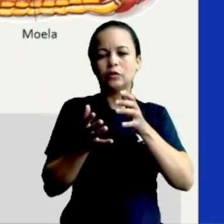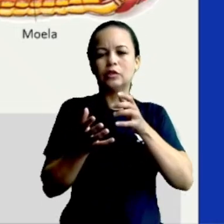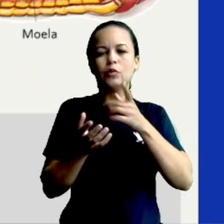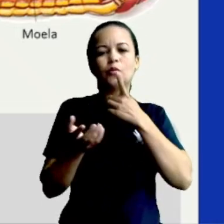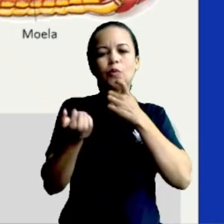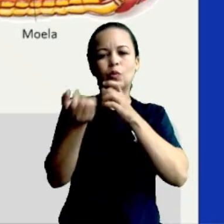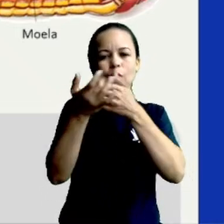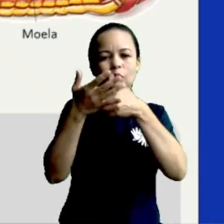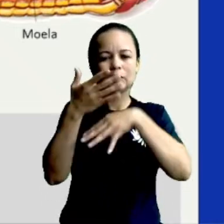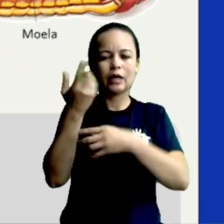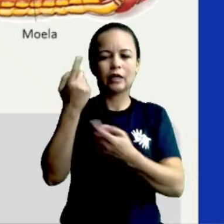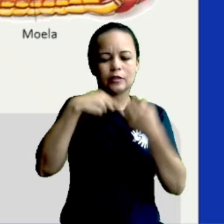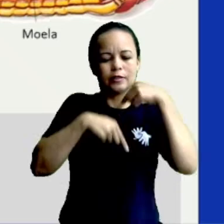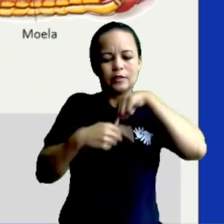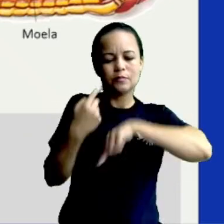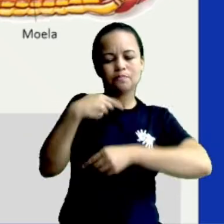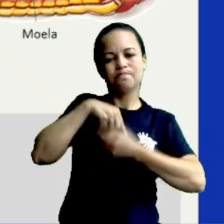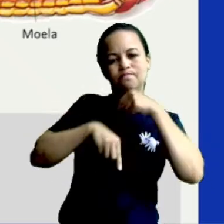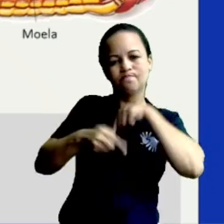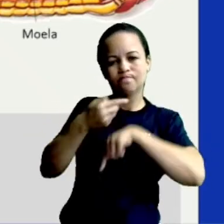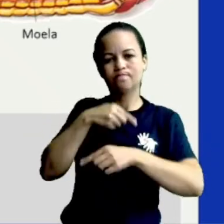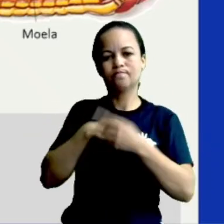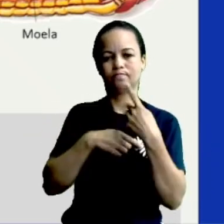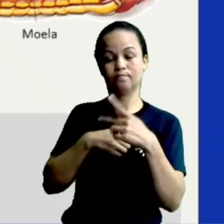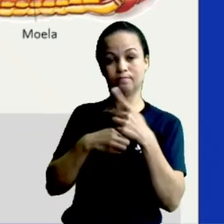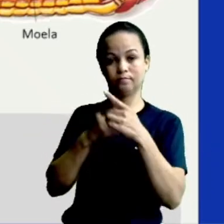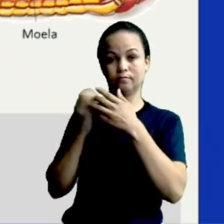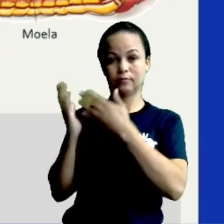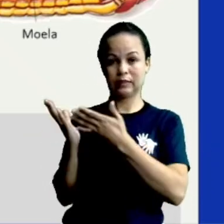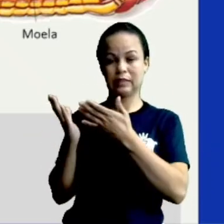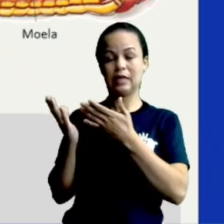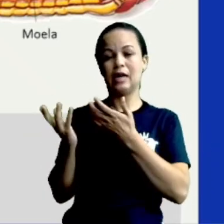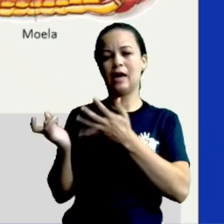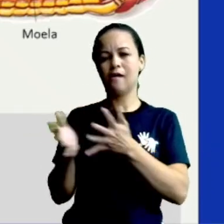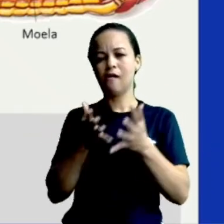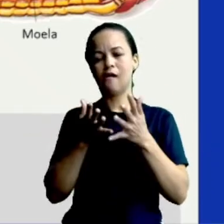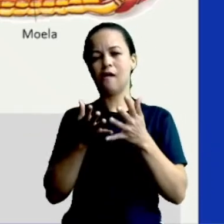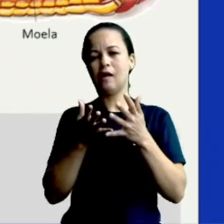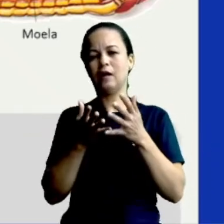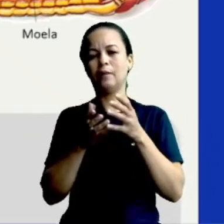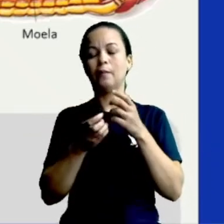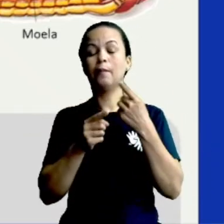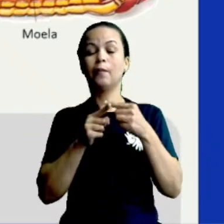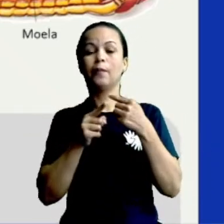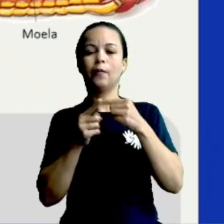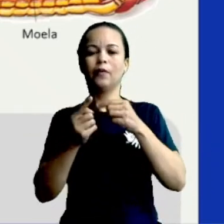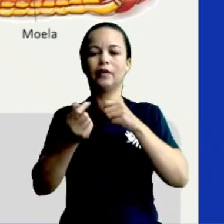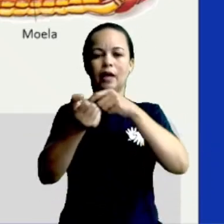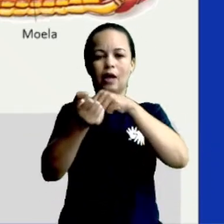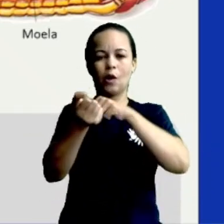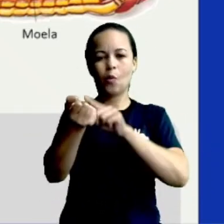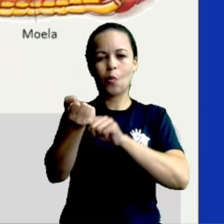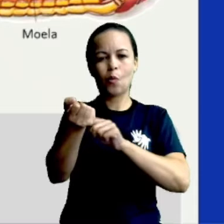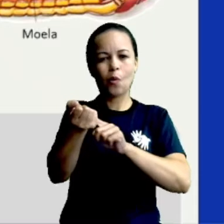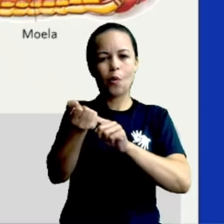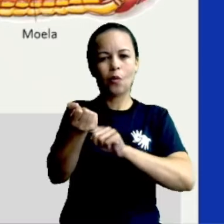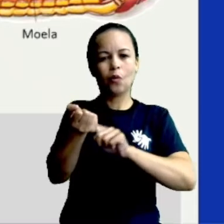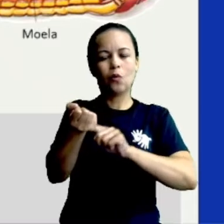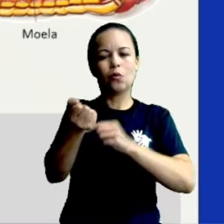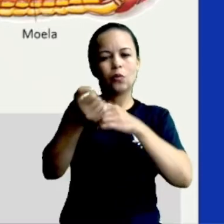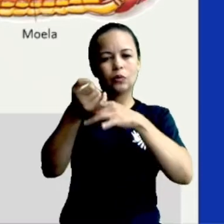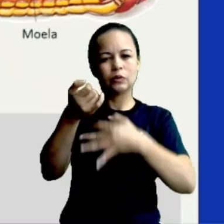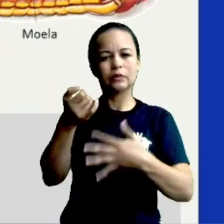sangues se misturam, né? Essa circulação ela é incompleta, porque o sangue acaba se misturando.